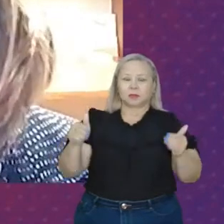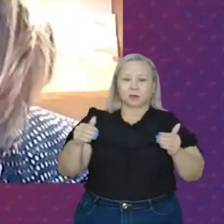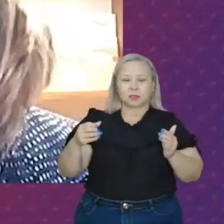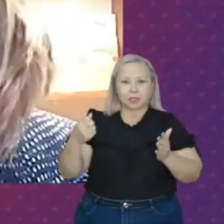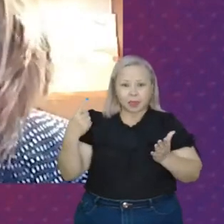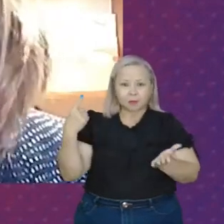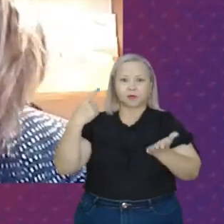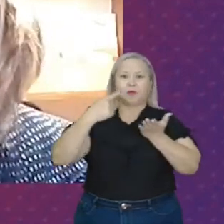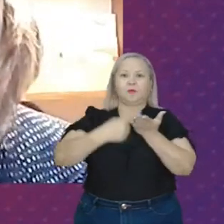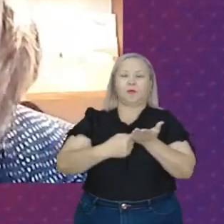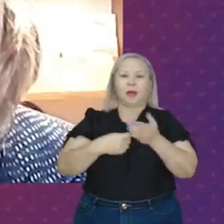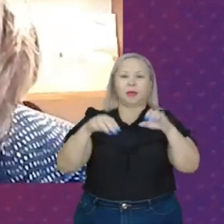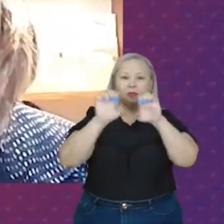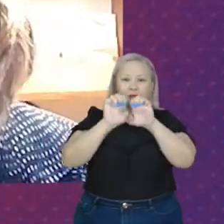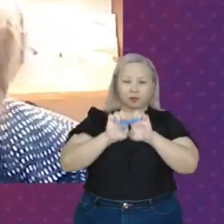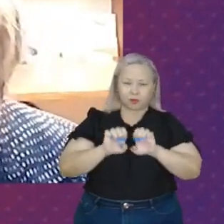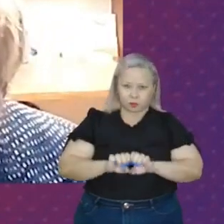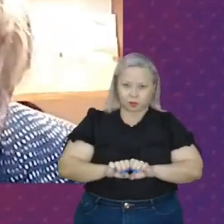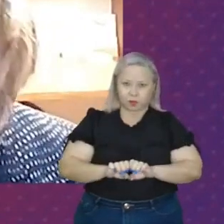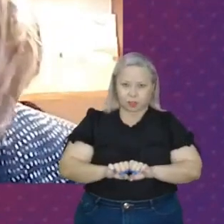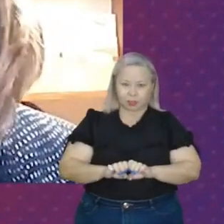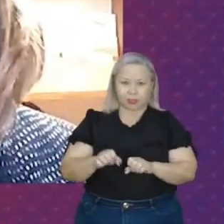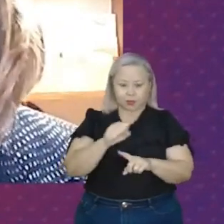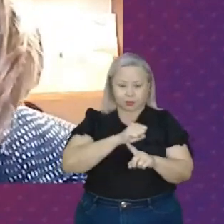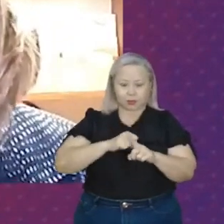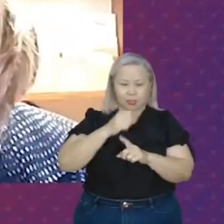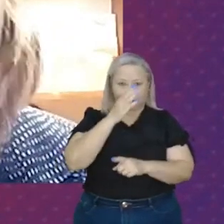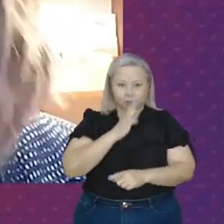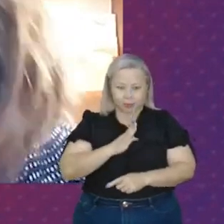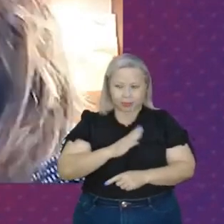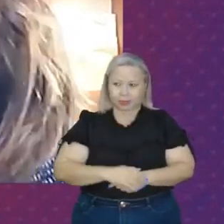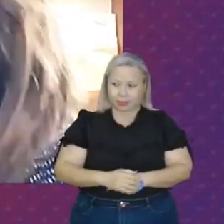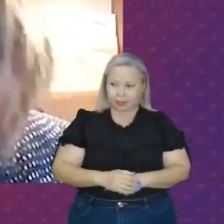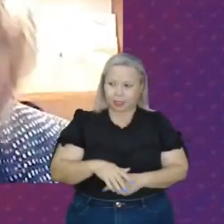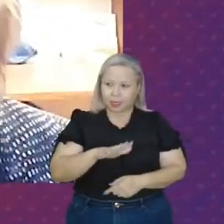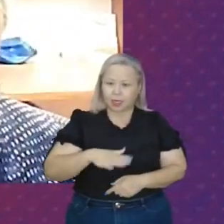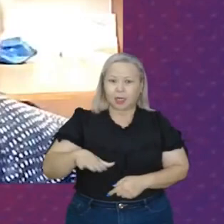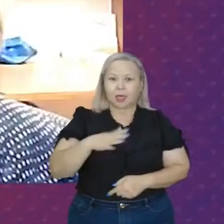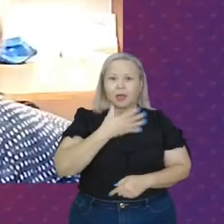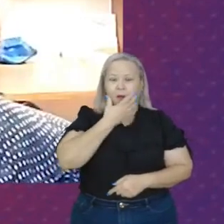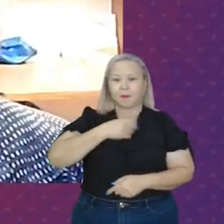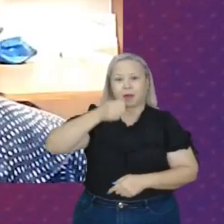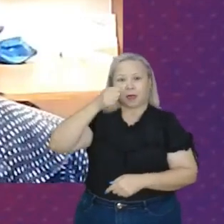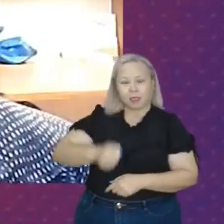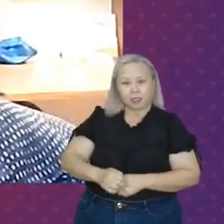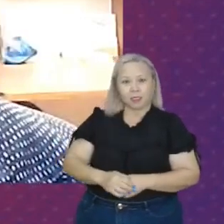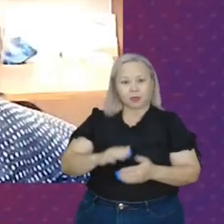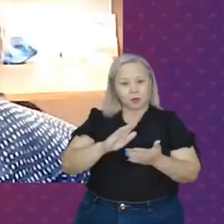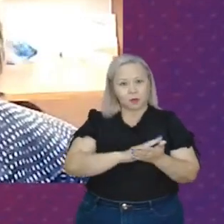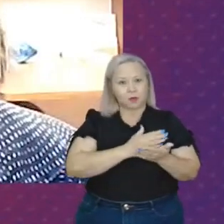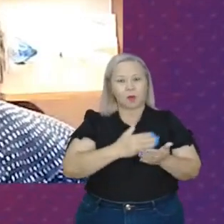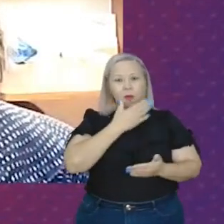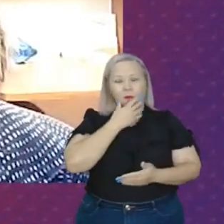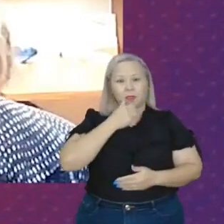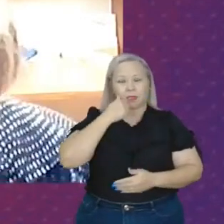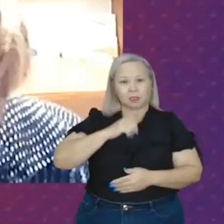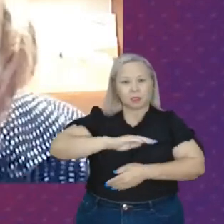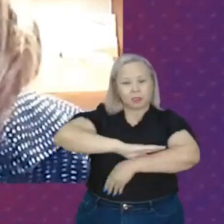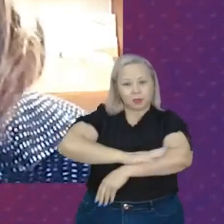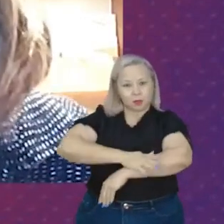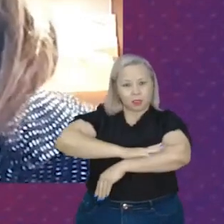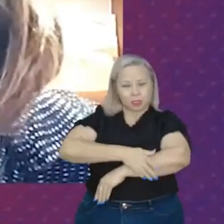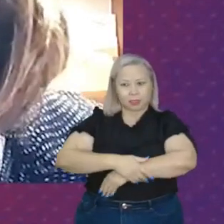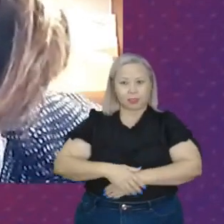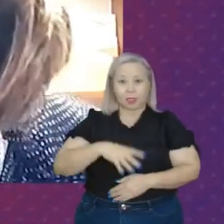pacto estruturante, penso eu, na sociedade brasileira, entre o patriarcalismo, o sexismo, o racismo. E